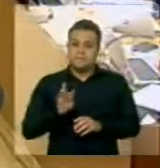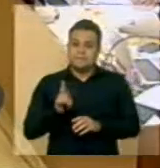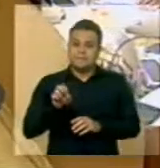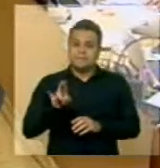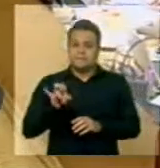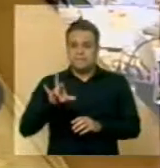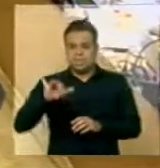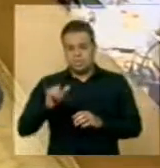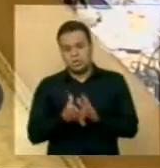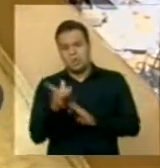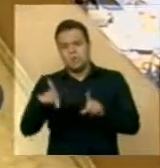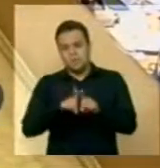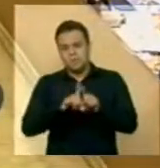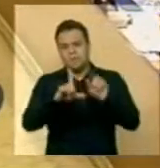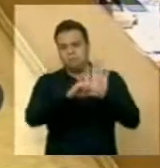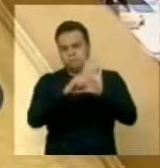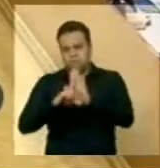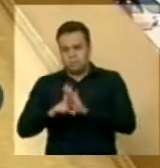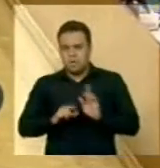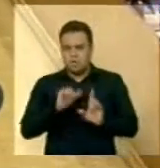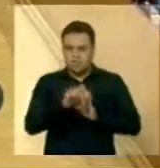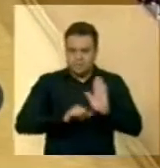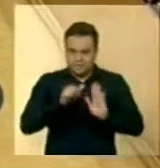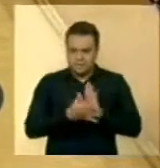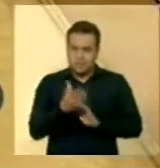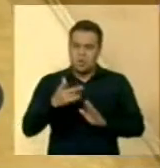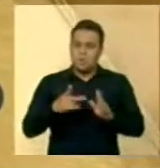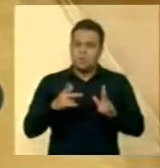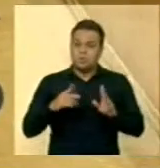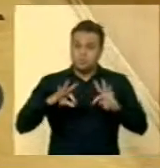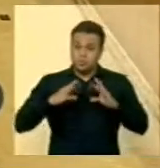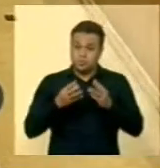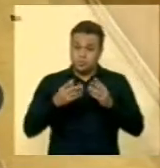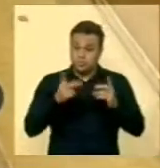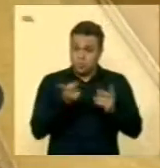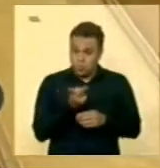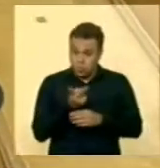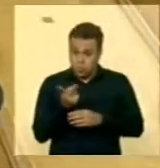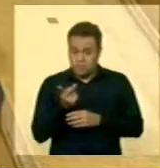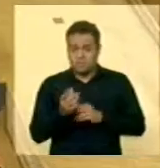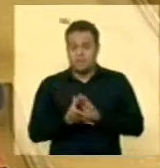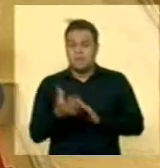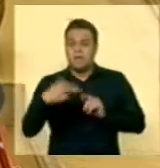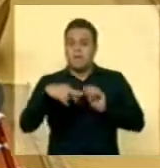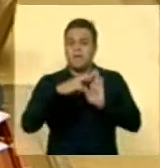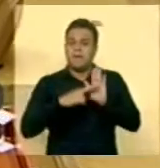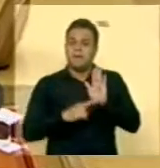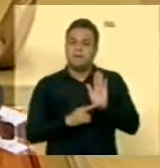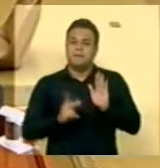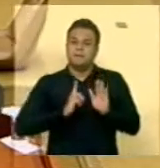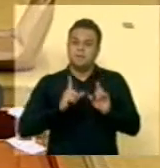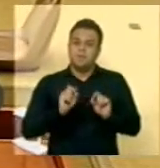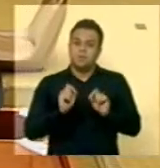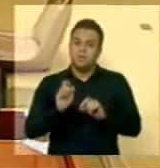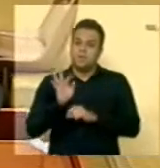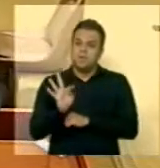demais regulamentações. Ambas essas regras citadas se encontram no âmbito de